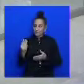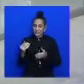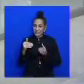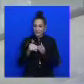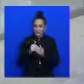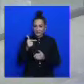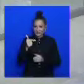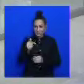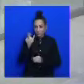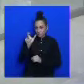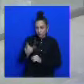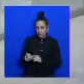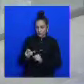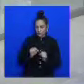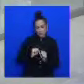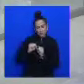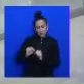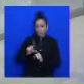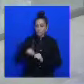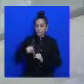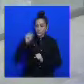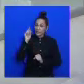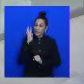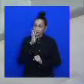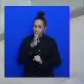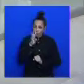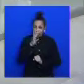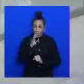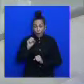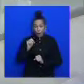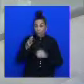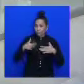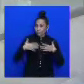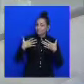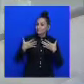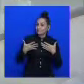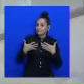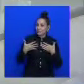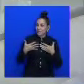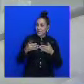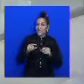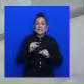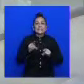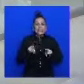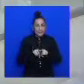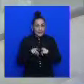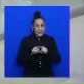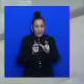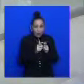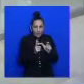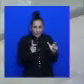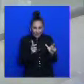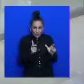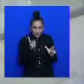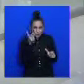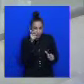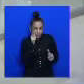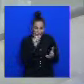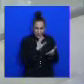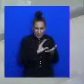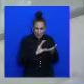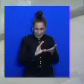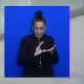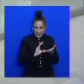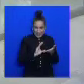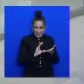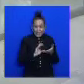3 e 7 colunas. Você também pode optar pela teimosinha ou ainda pela surpresinha. E ainda para aumentar muito, mas muito mesmo, as suas